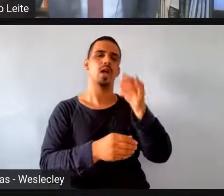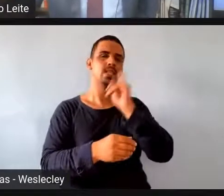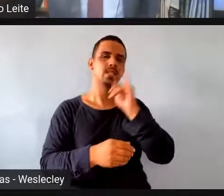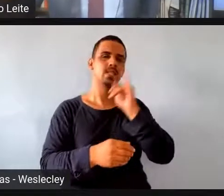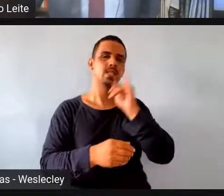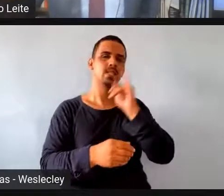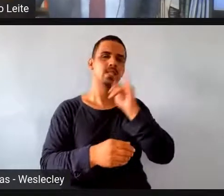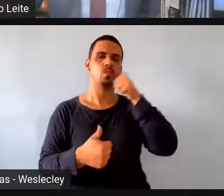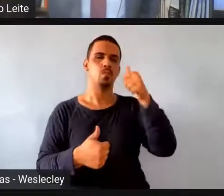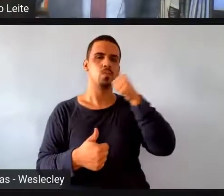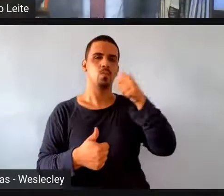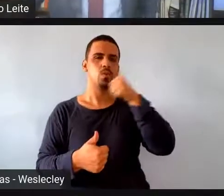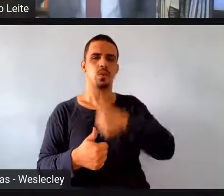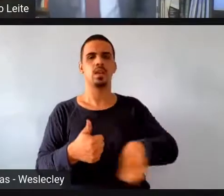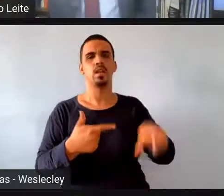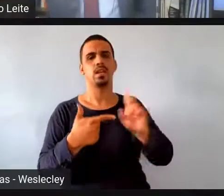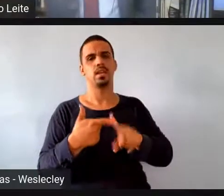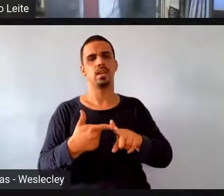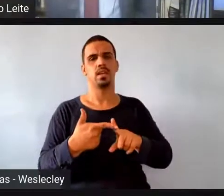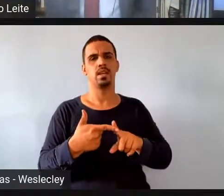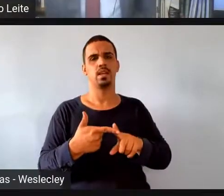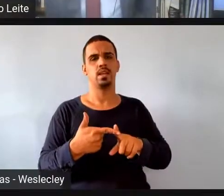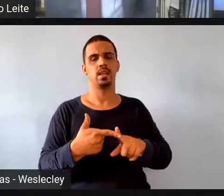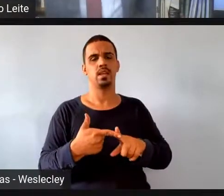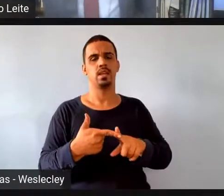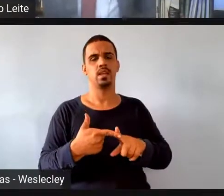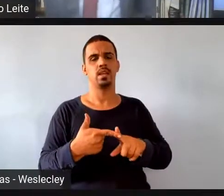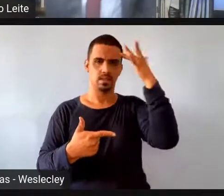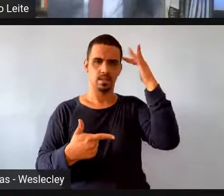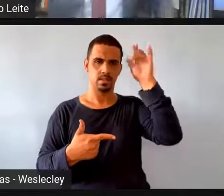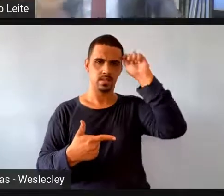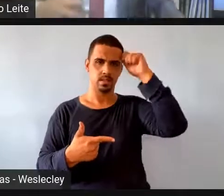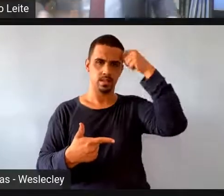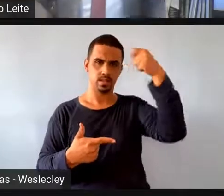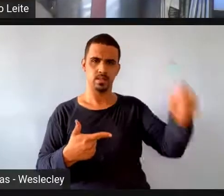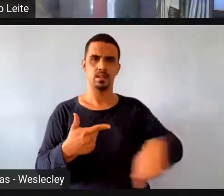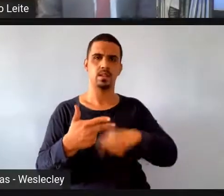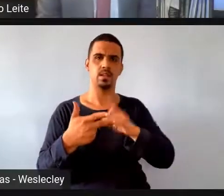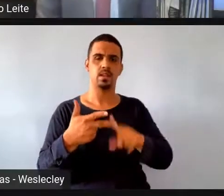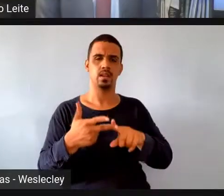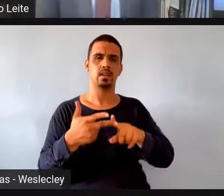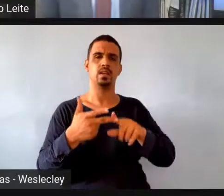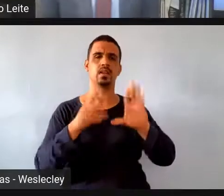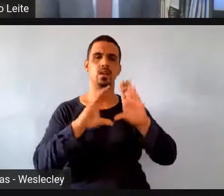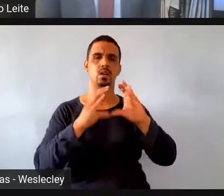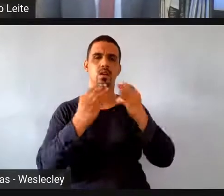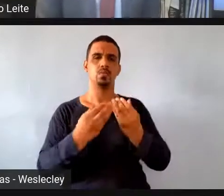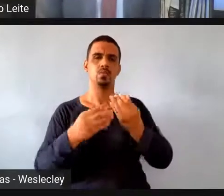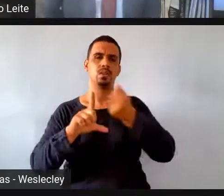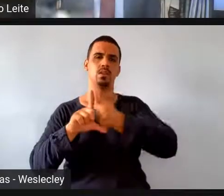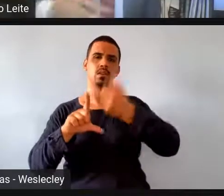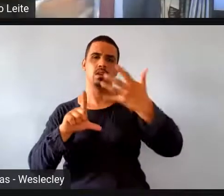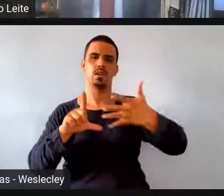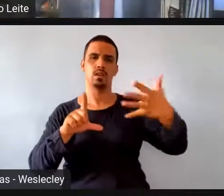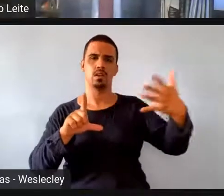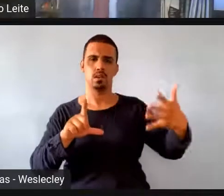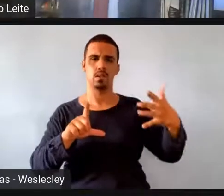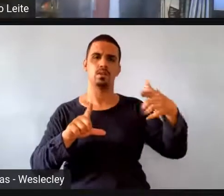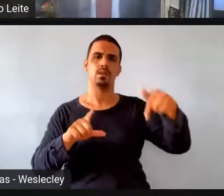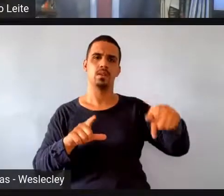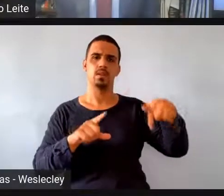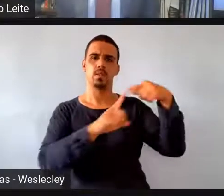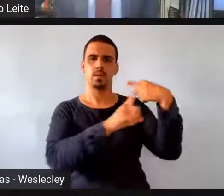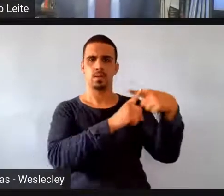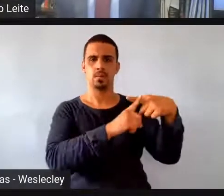mulheres, pessoas negras, a comunidade LGBT, que ia mais, ou seja,